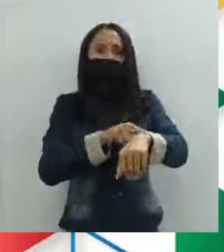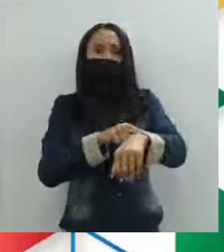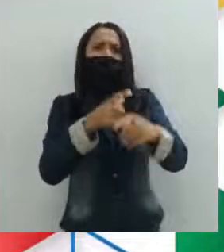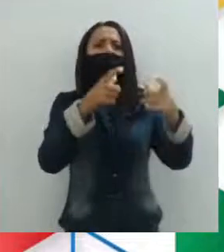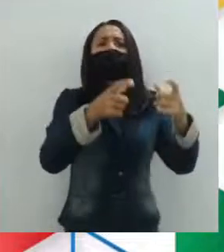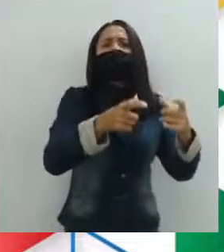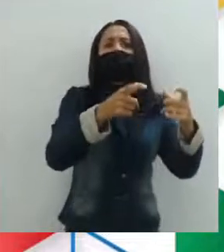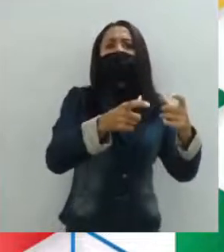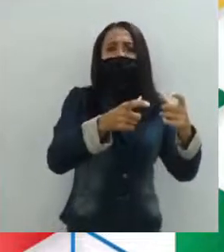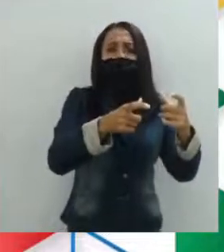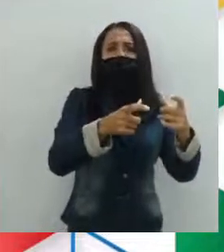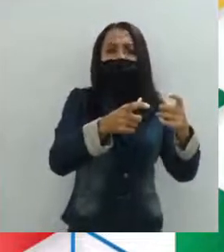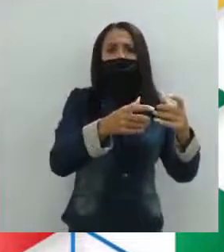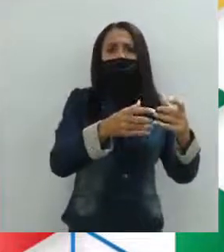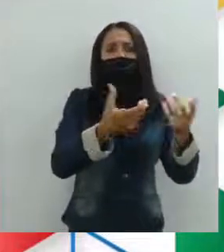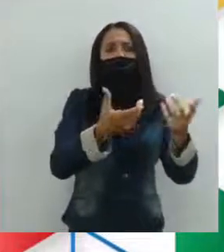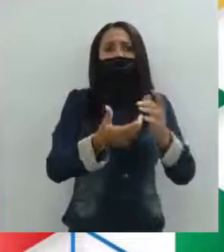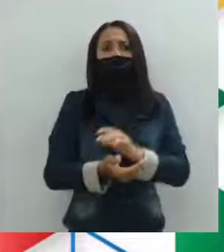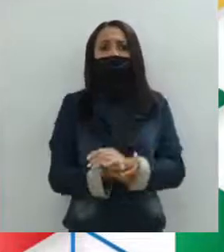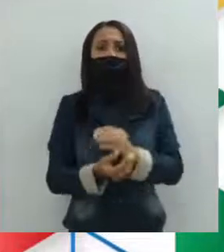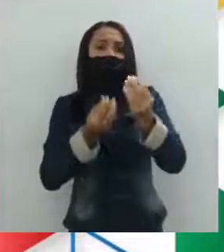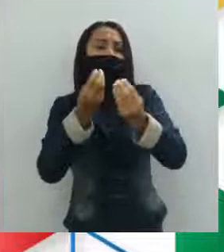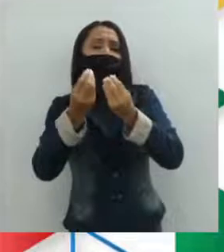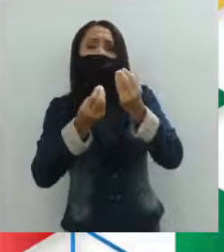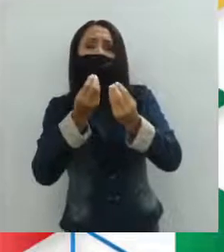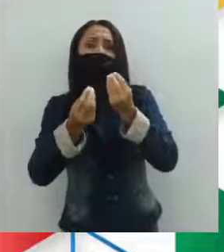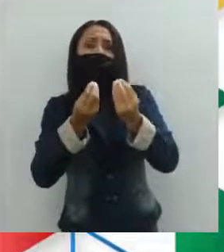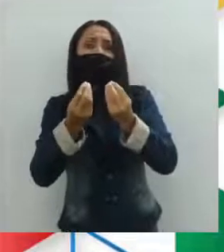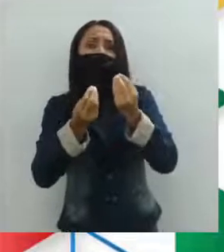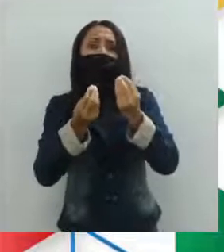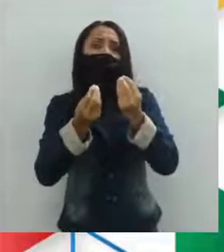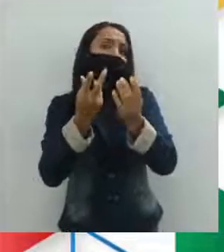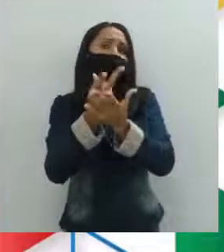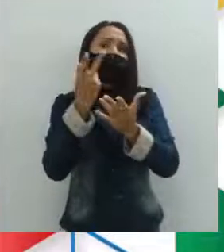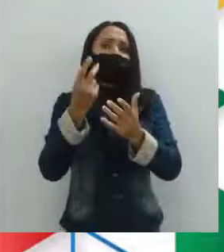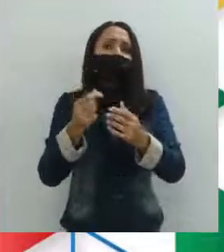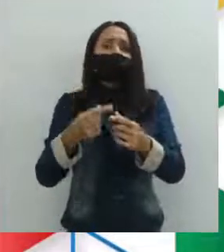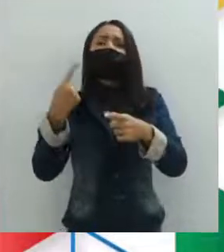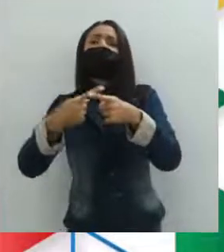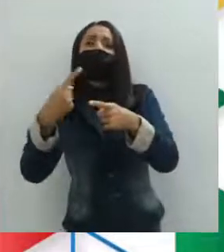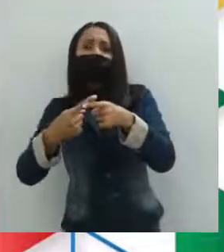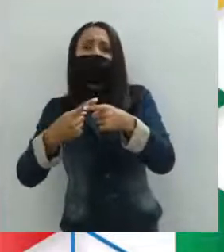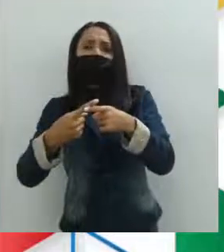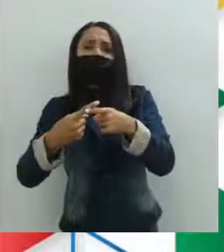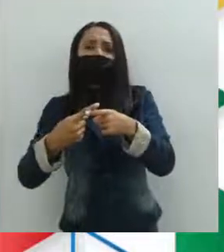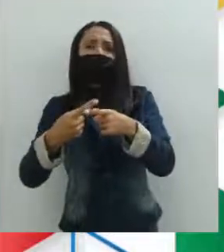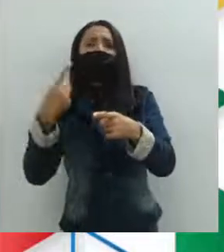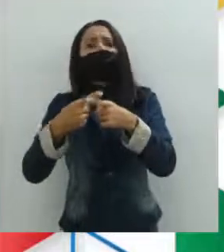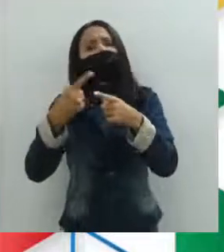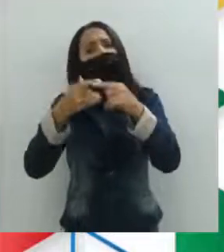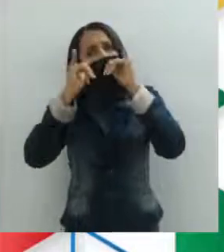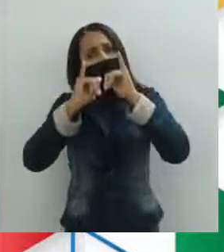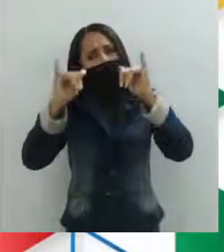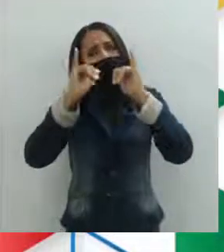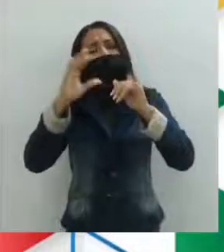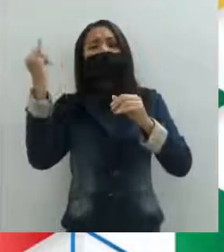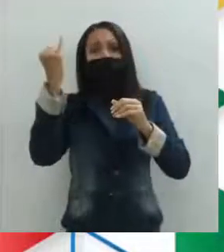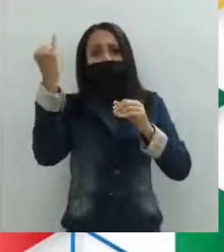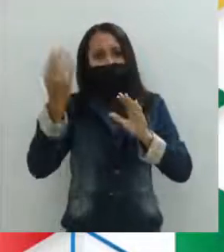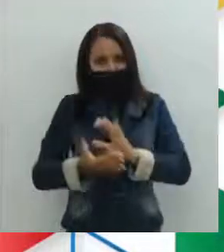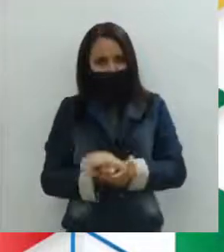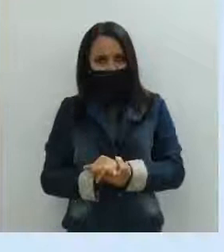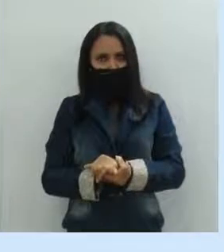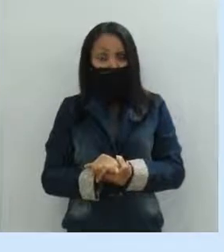Onde? Onde ocorreu o lugar. Como? Como se deu. E por quê? Por que aquela notícia é relevante?